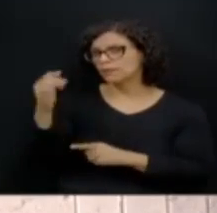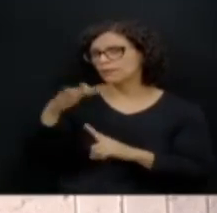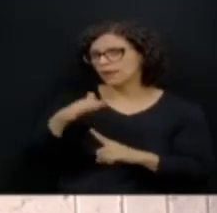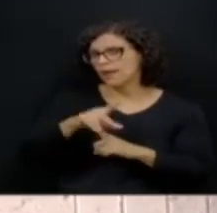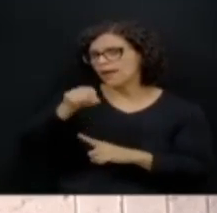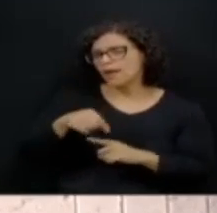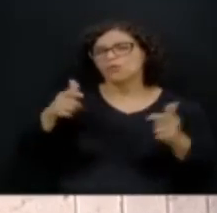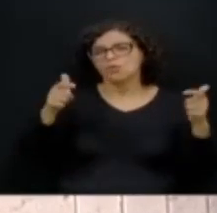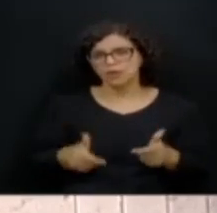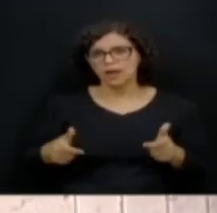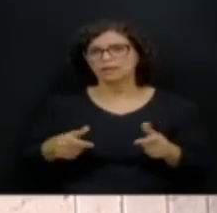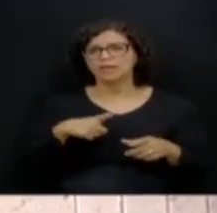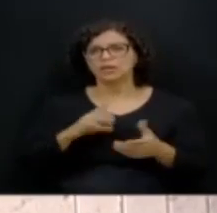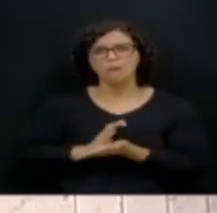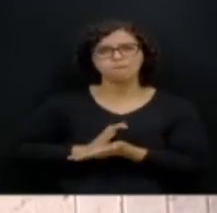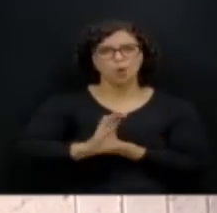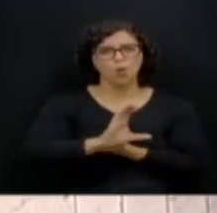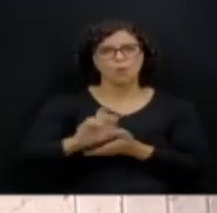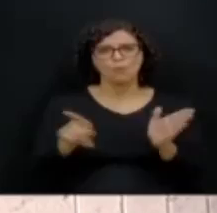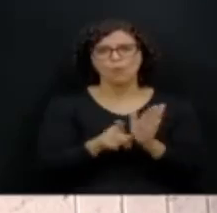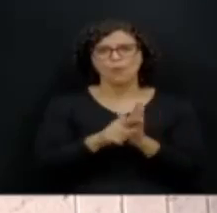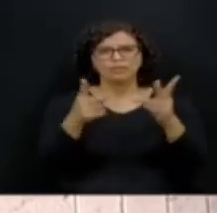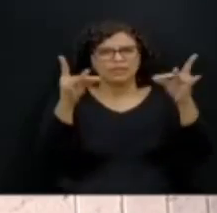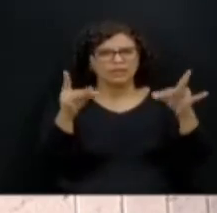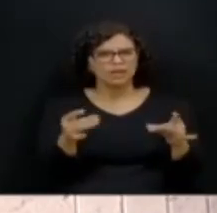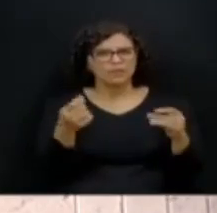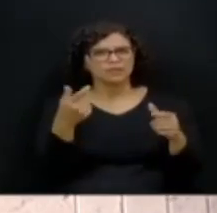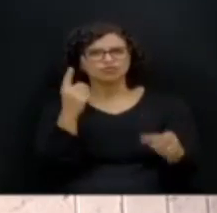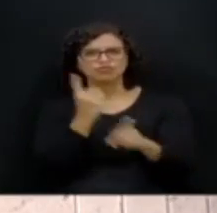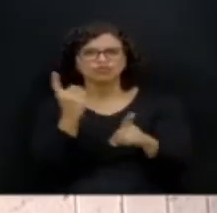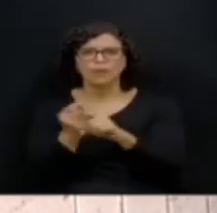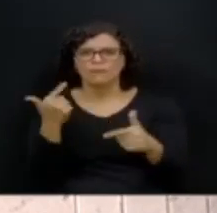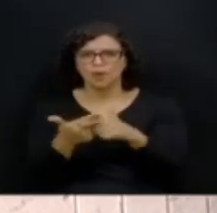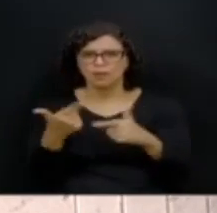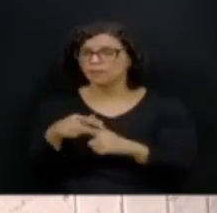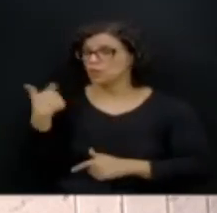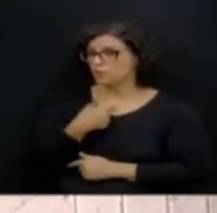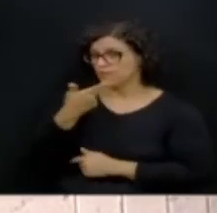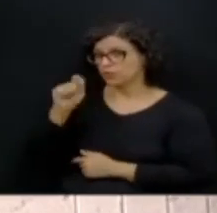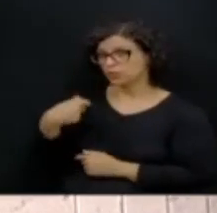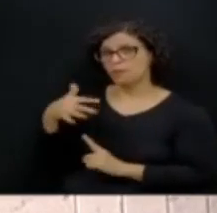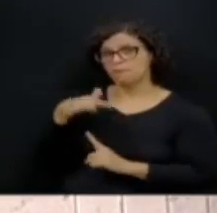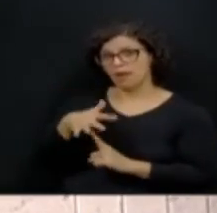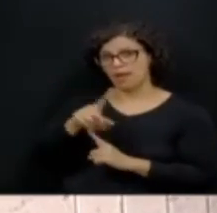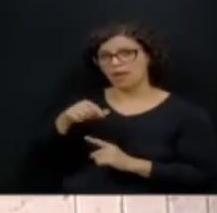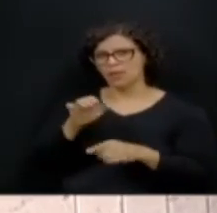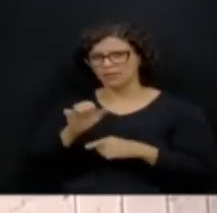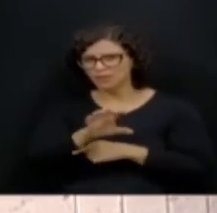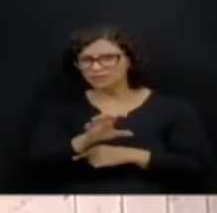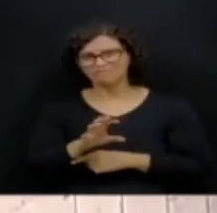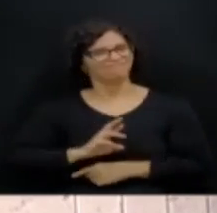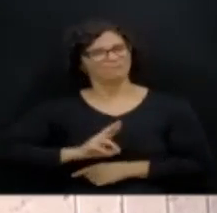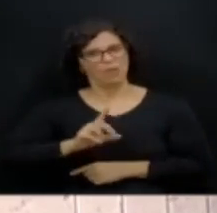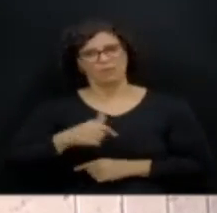que mais investiu para se apurar problemas. Nós não estamos falando, não estamos falando desse